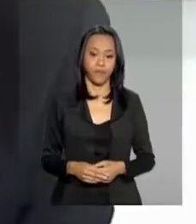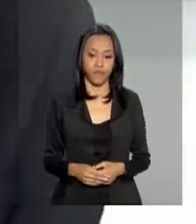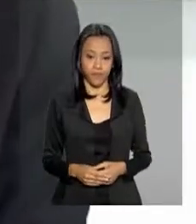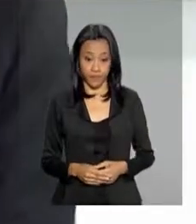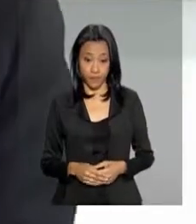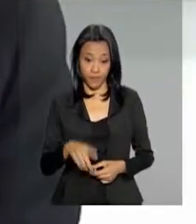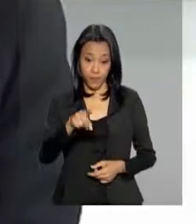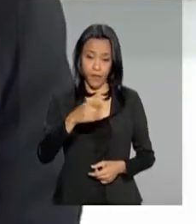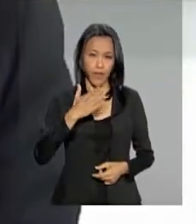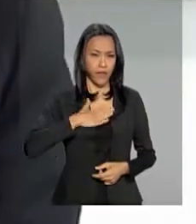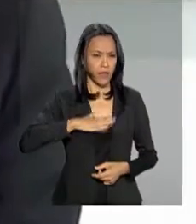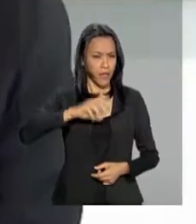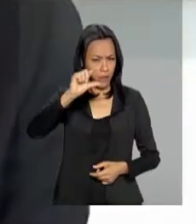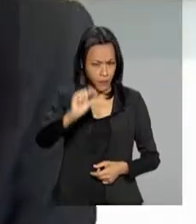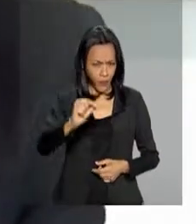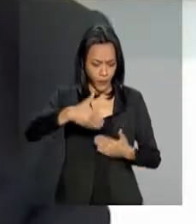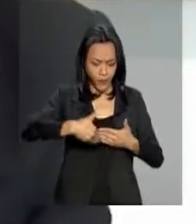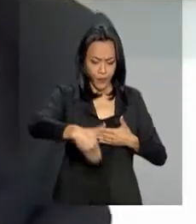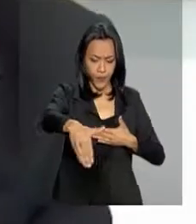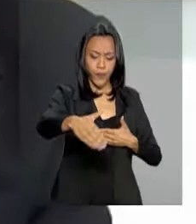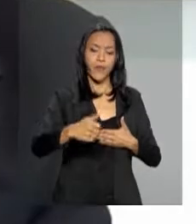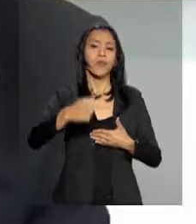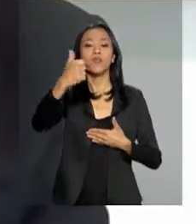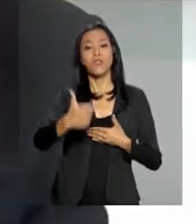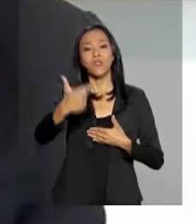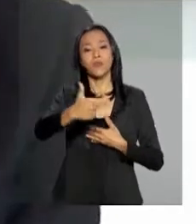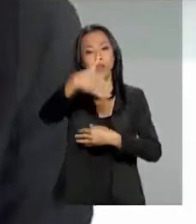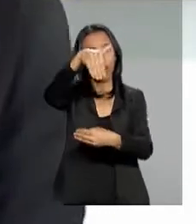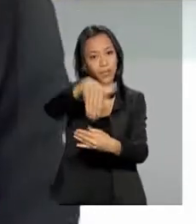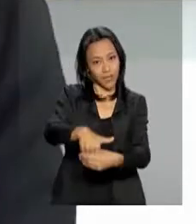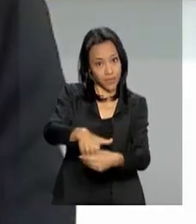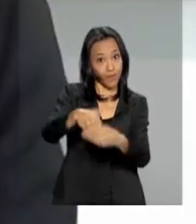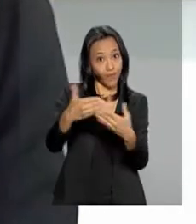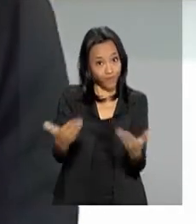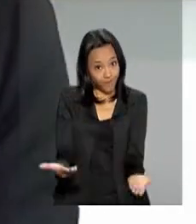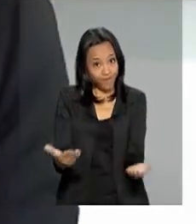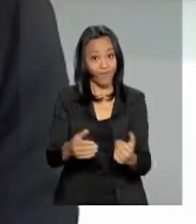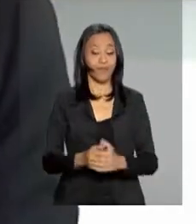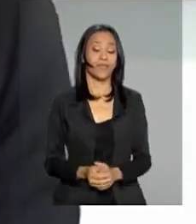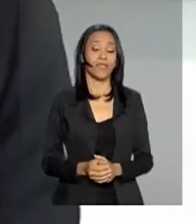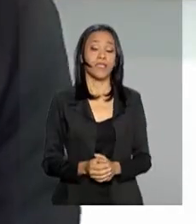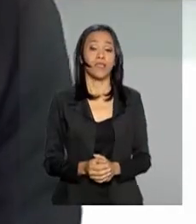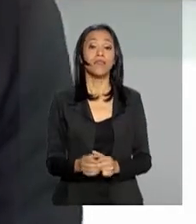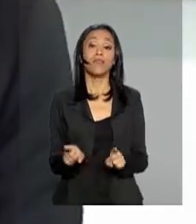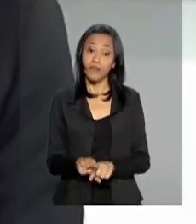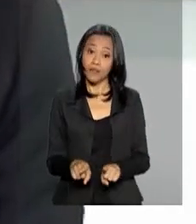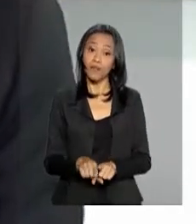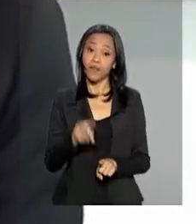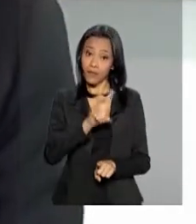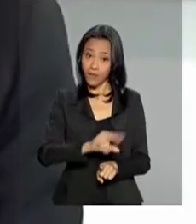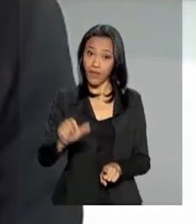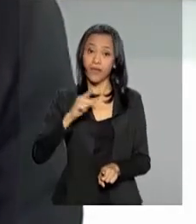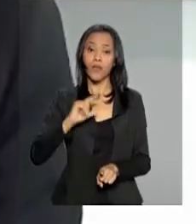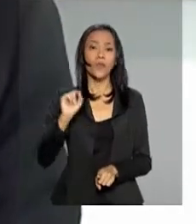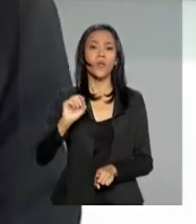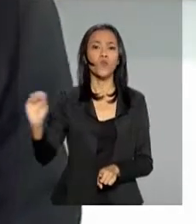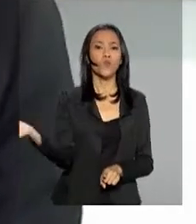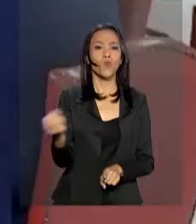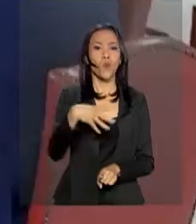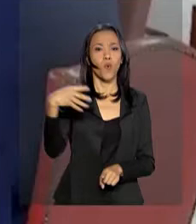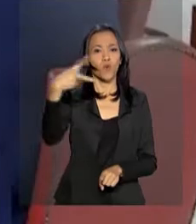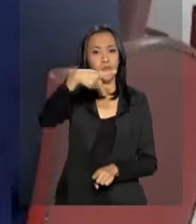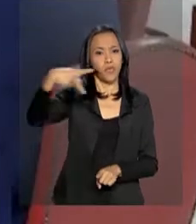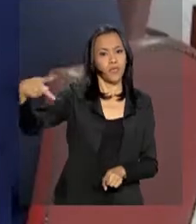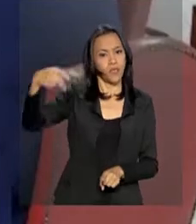Daqui a poucos dias, teremos o segundo turno das eleições e, naturalmente, teremos o novo presidente da